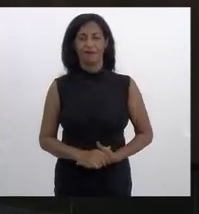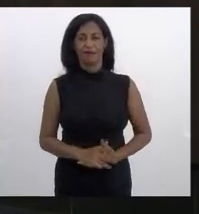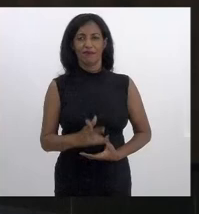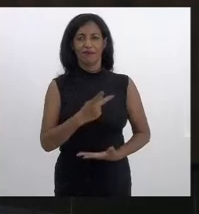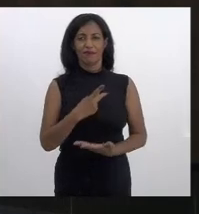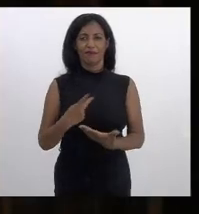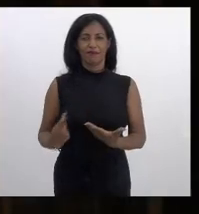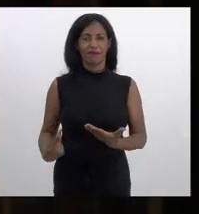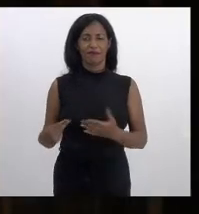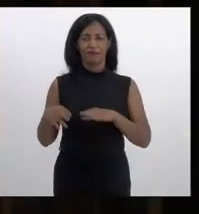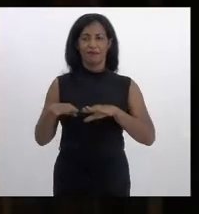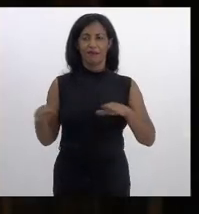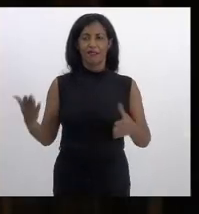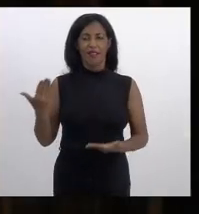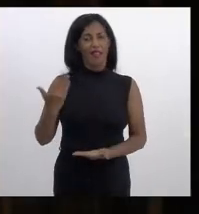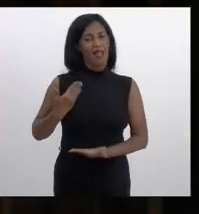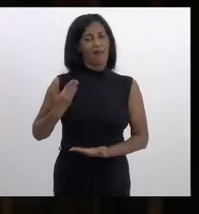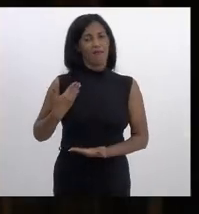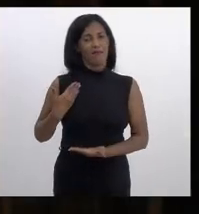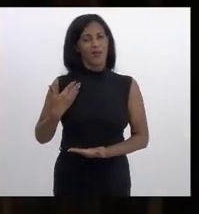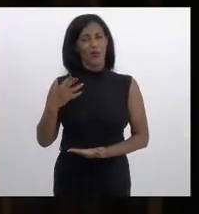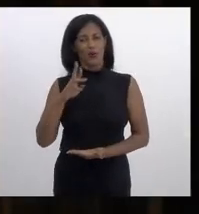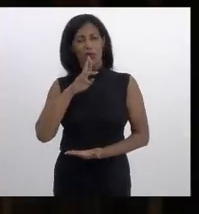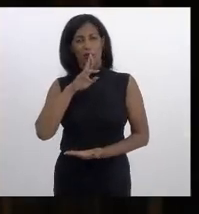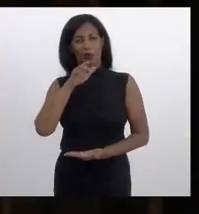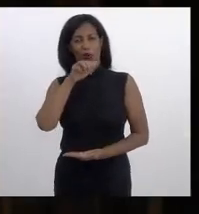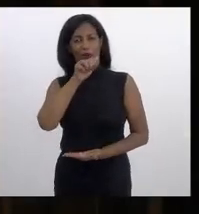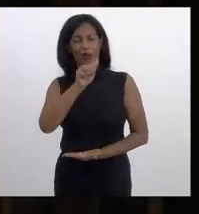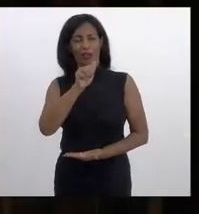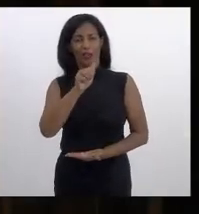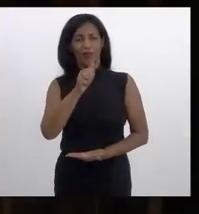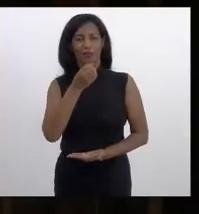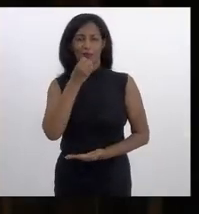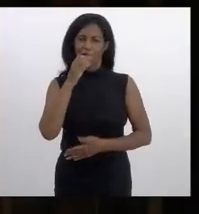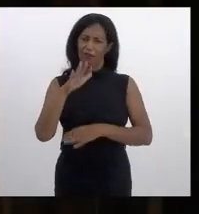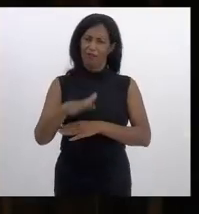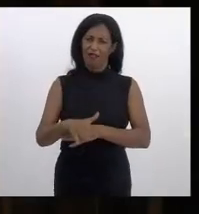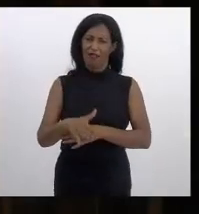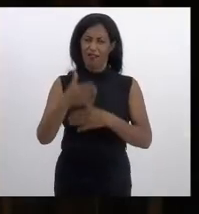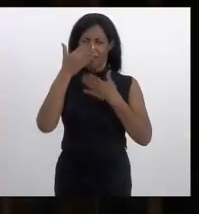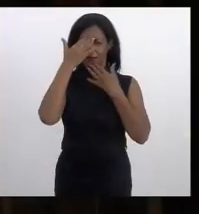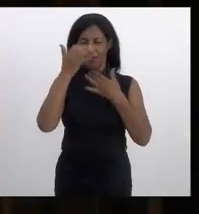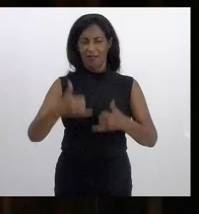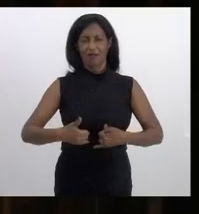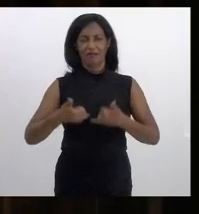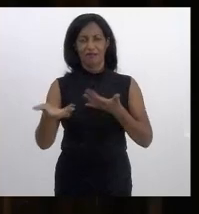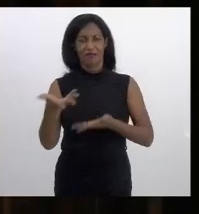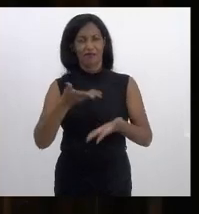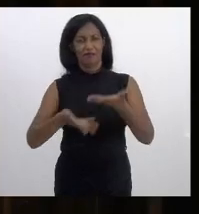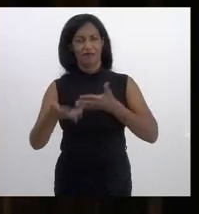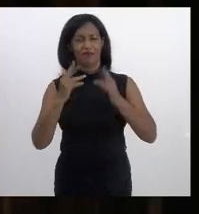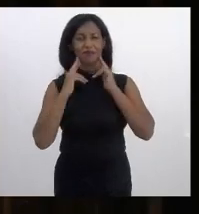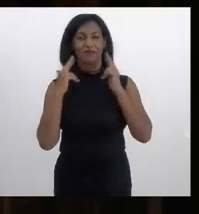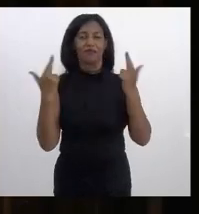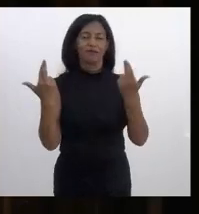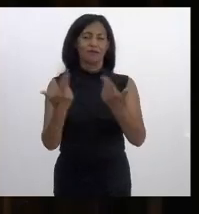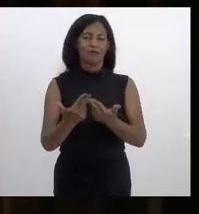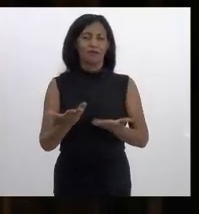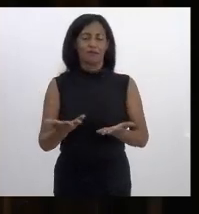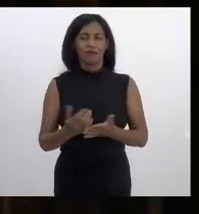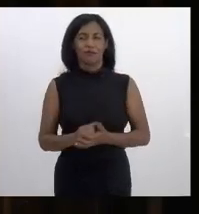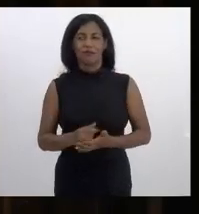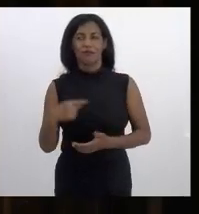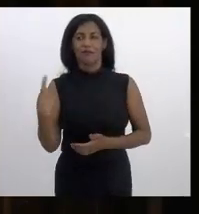presidente da mesa meu amigo Rodrigo Amorim Boa tarde obrigado pela honra de participar na sua sessão